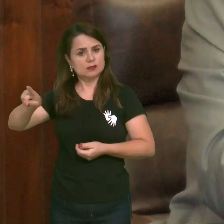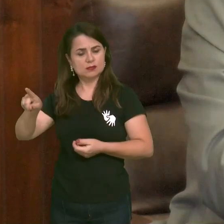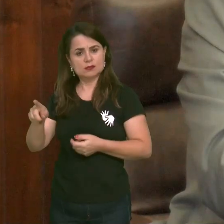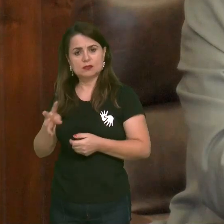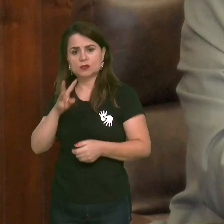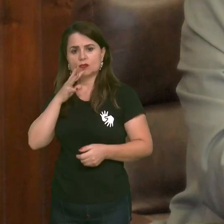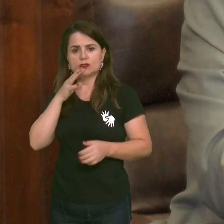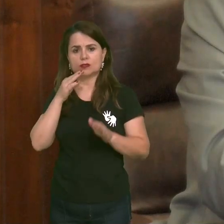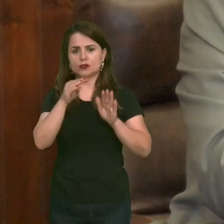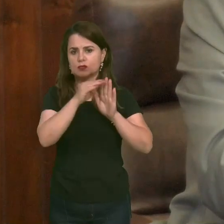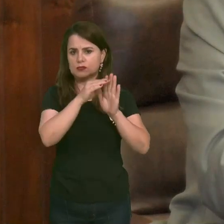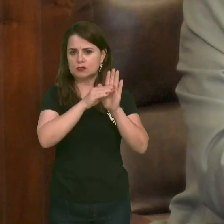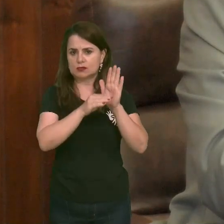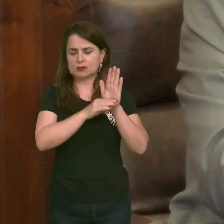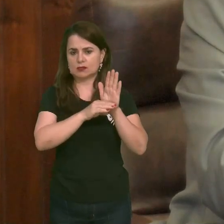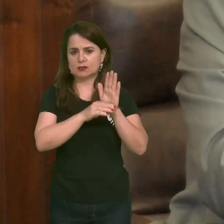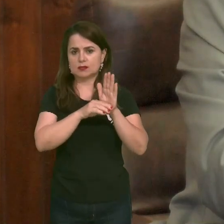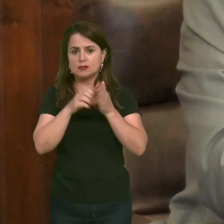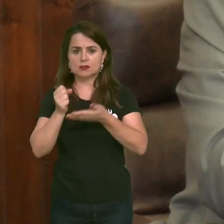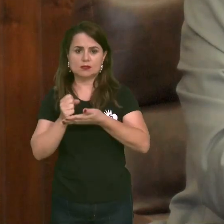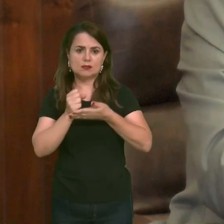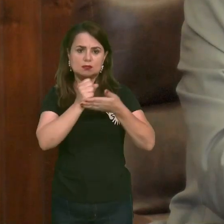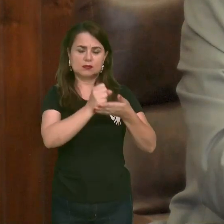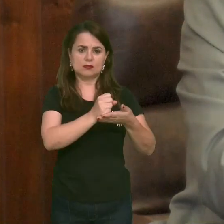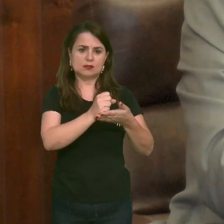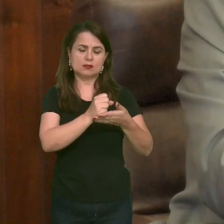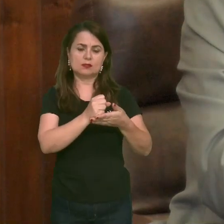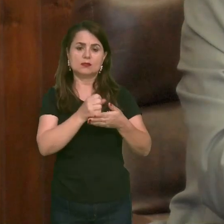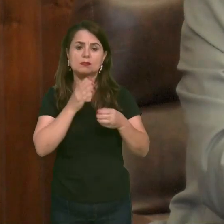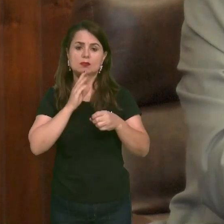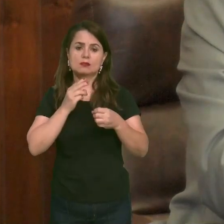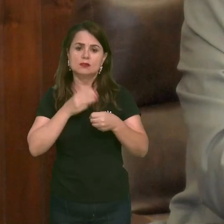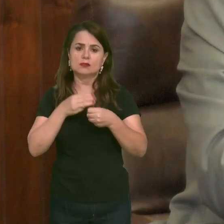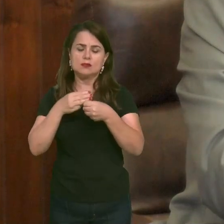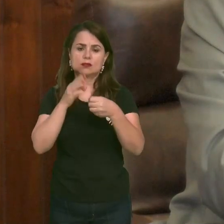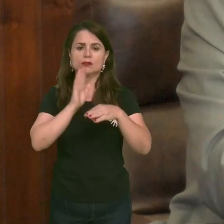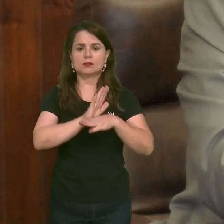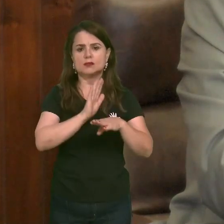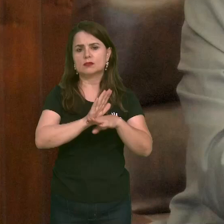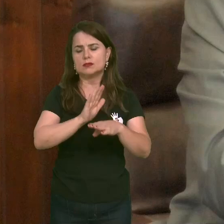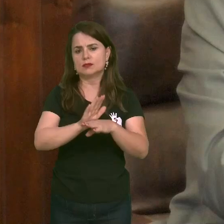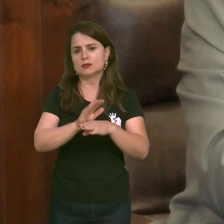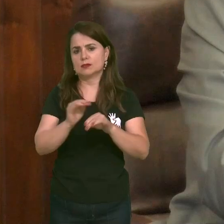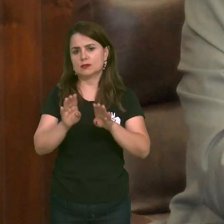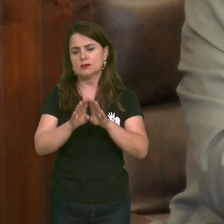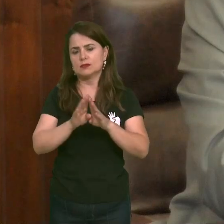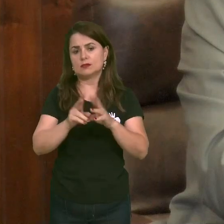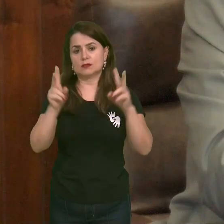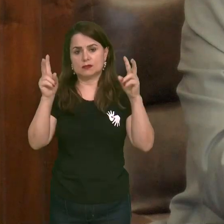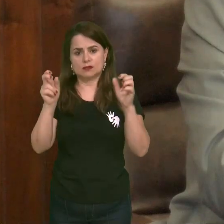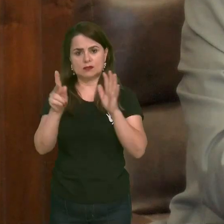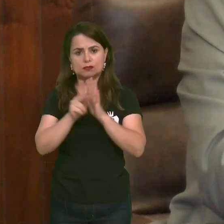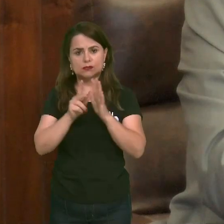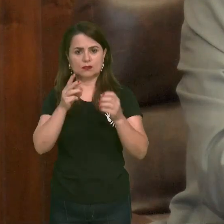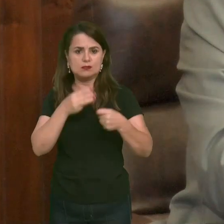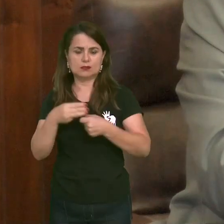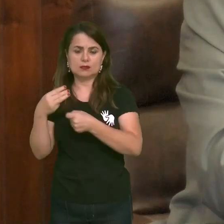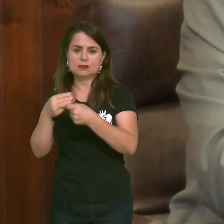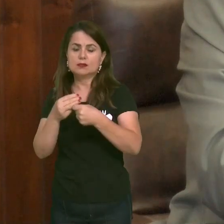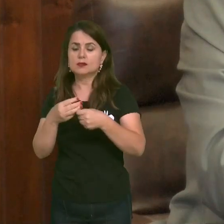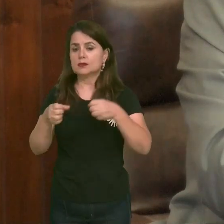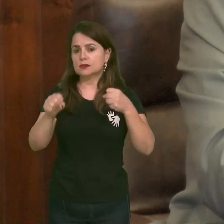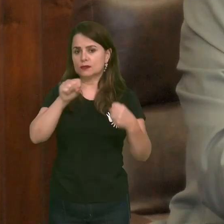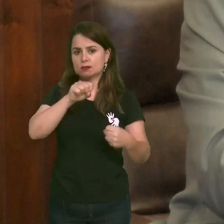que possa ser plantado em nosso município visita agendada com o objetivo de parcerias com emendas e projeto de interesses município veículo oficial